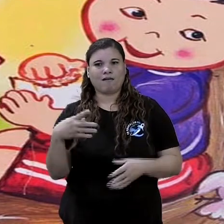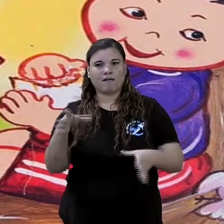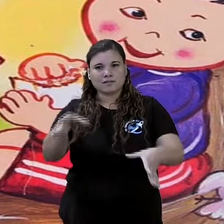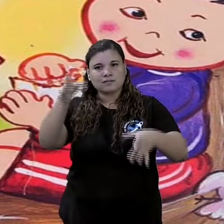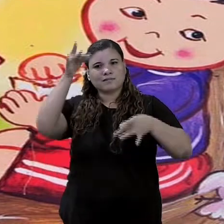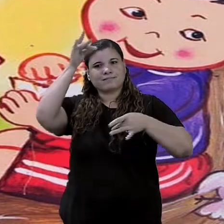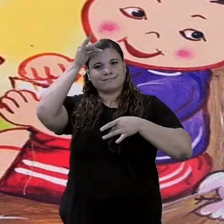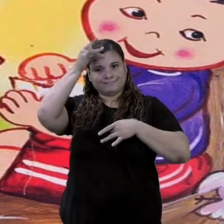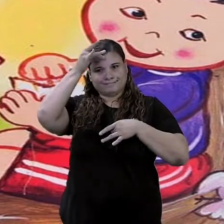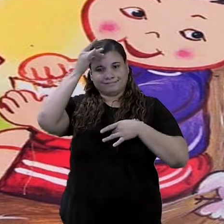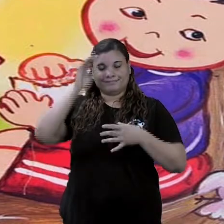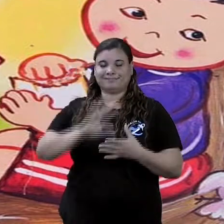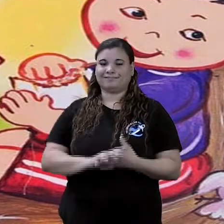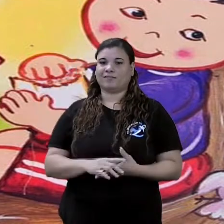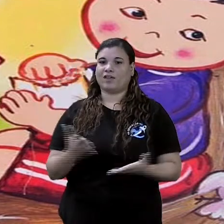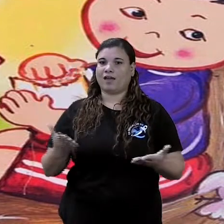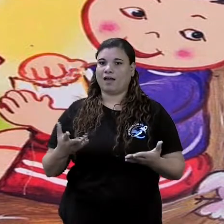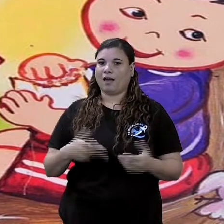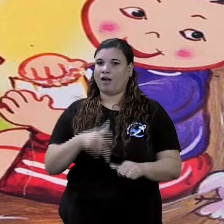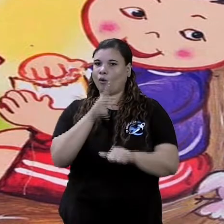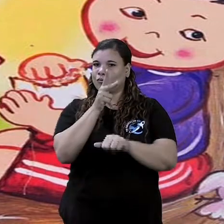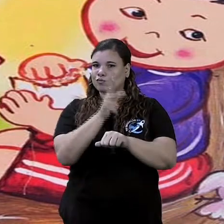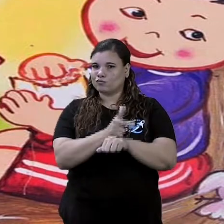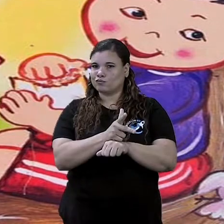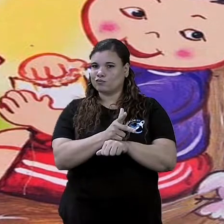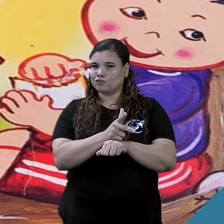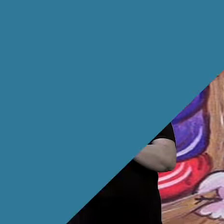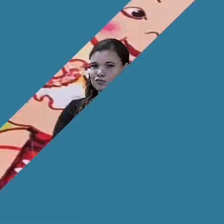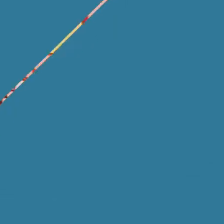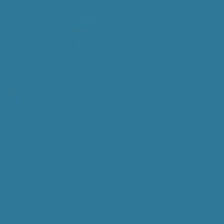ver um vídeo muito legal da turma da Mônica.